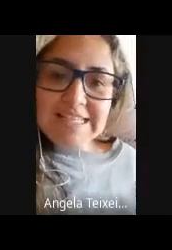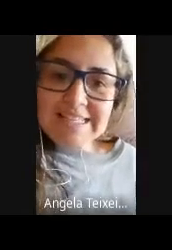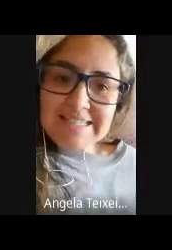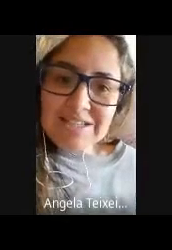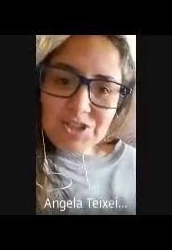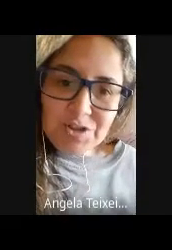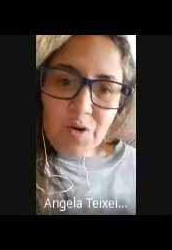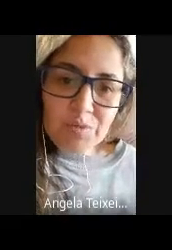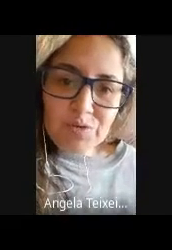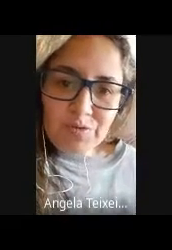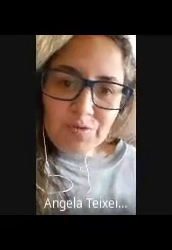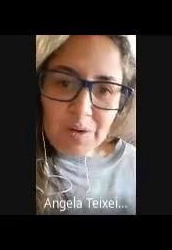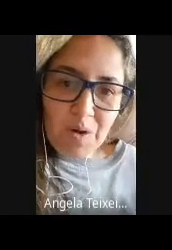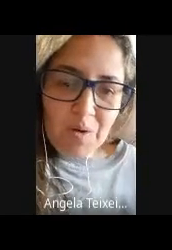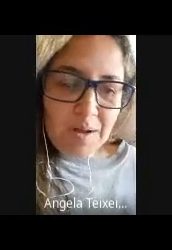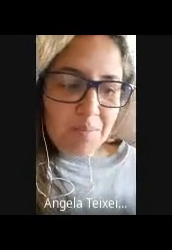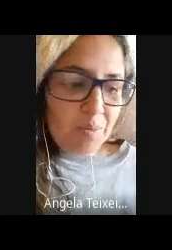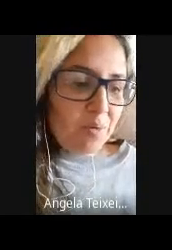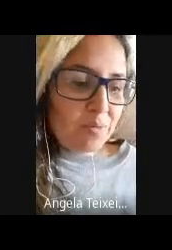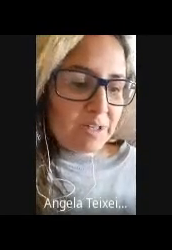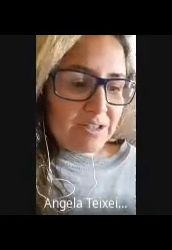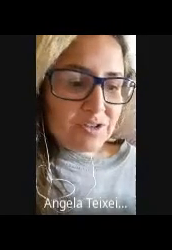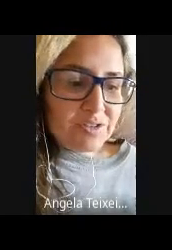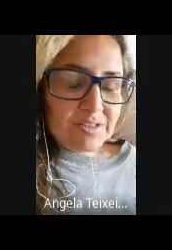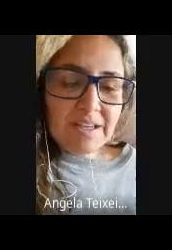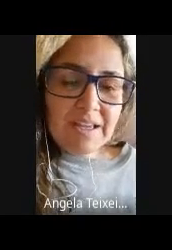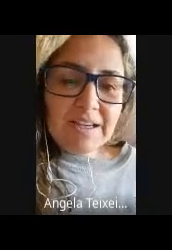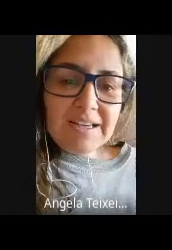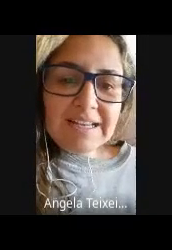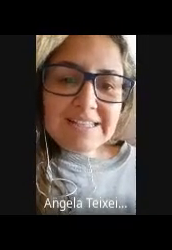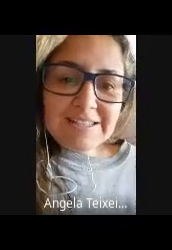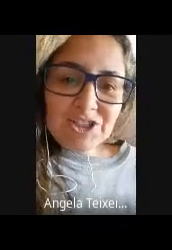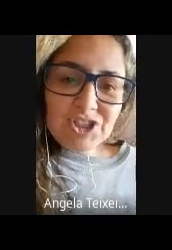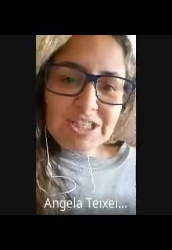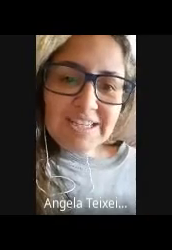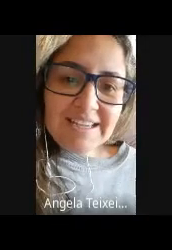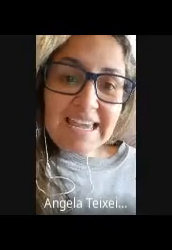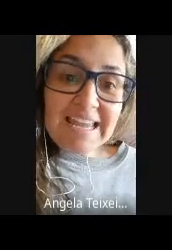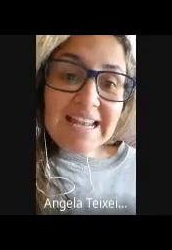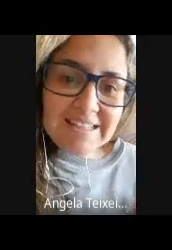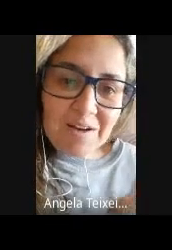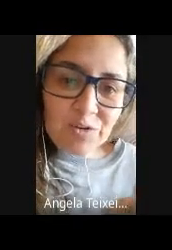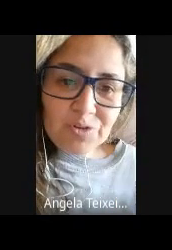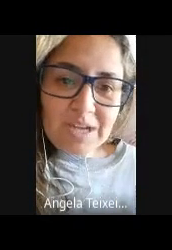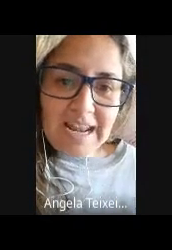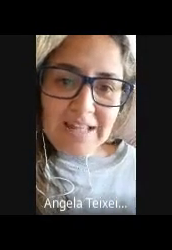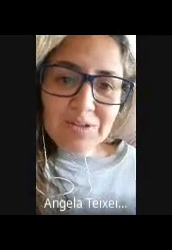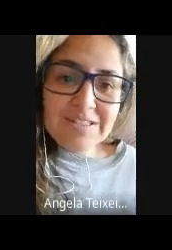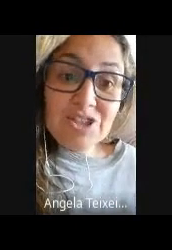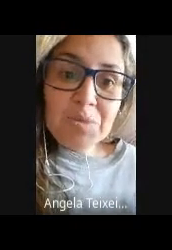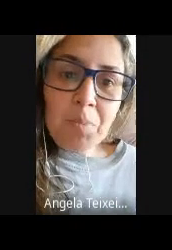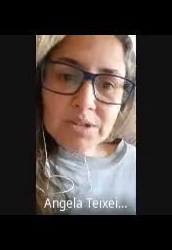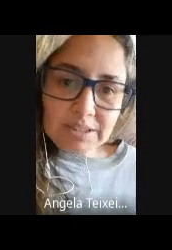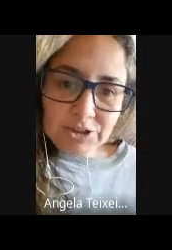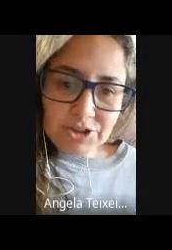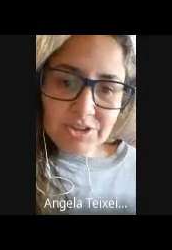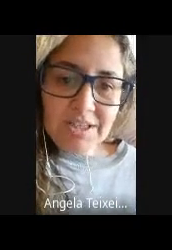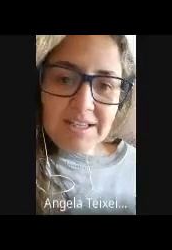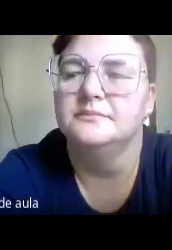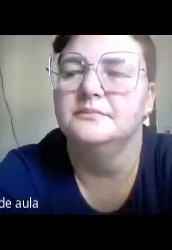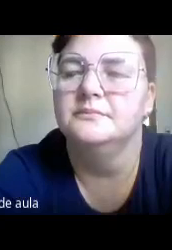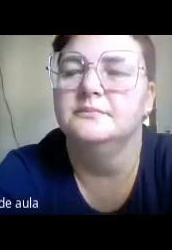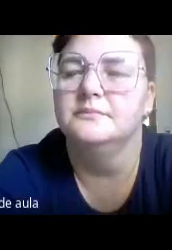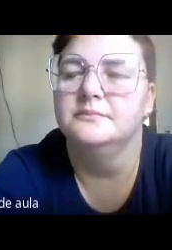acho que ele se sentia, como falou agora há pouco, antes, ele se sentia, que a Eliane até contou do relato, se sentia